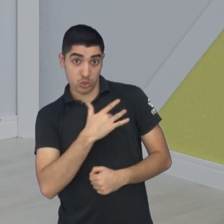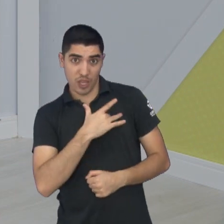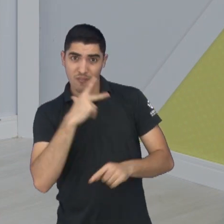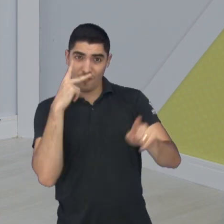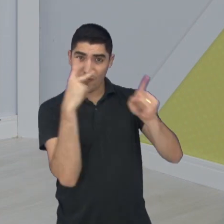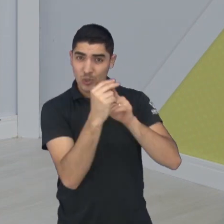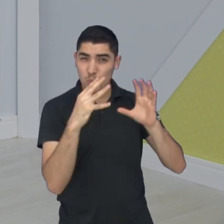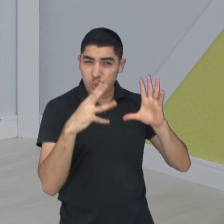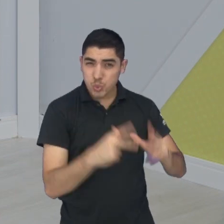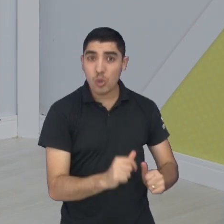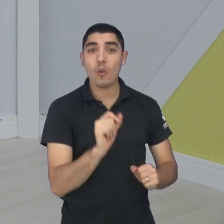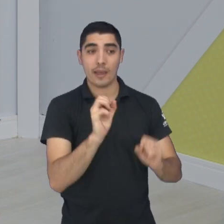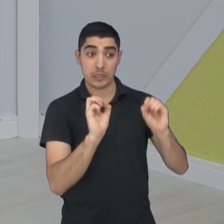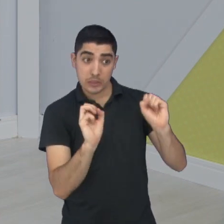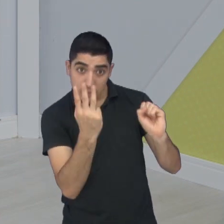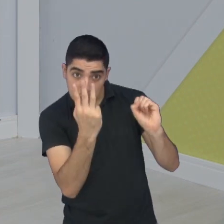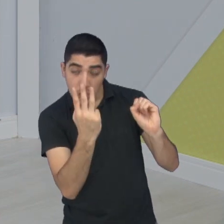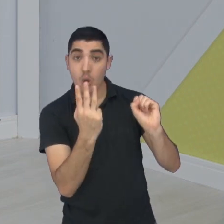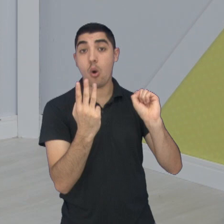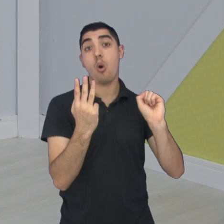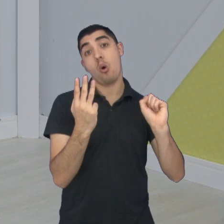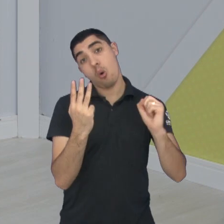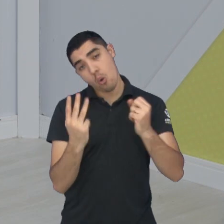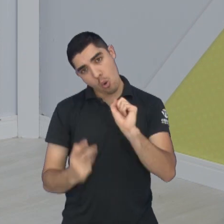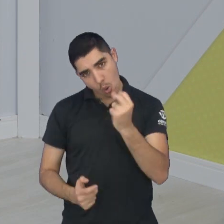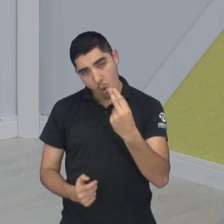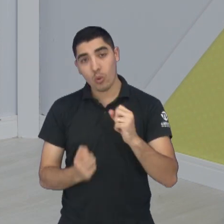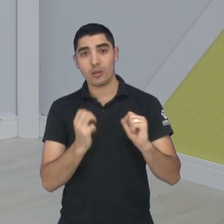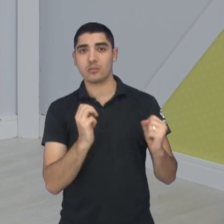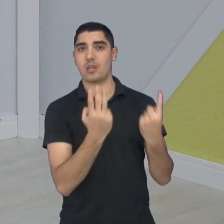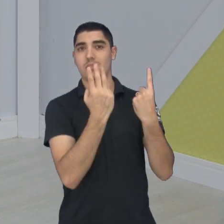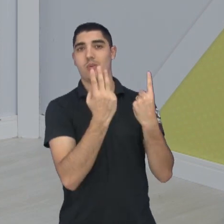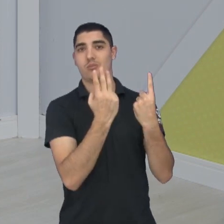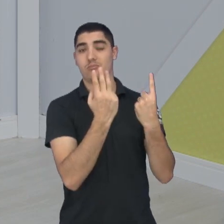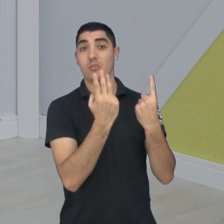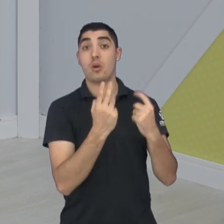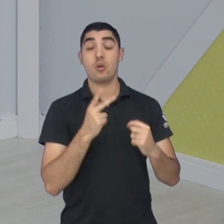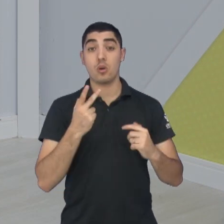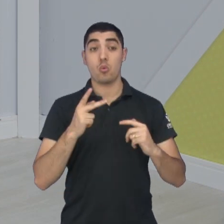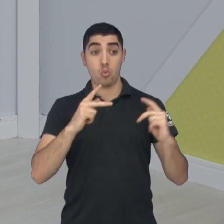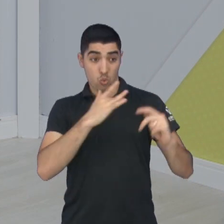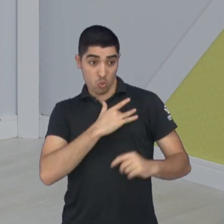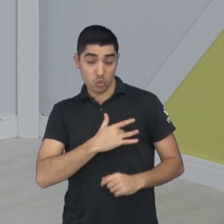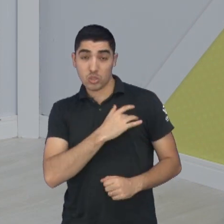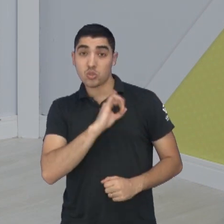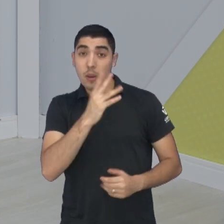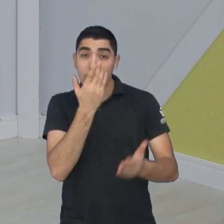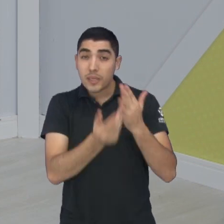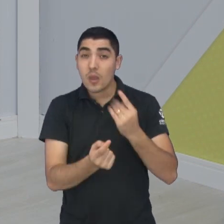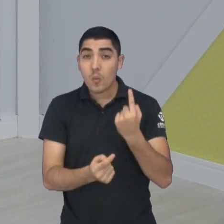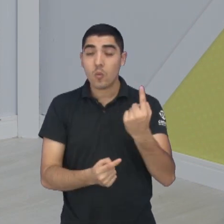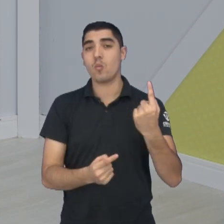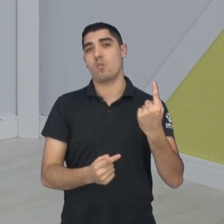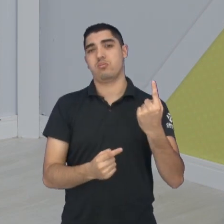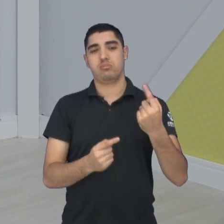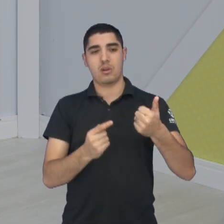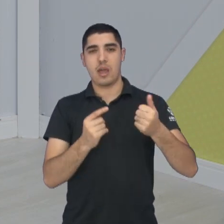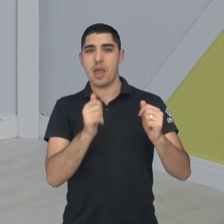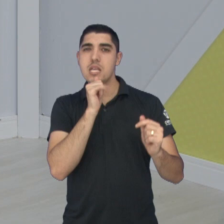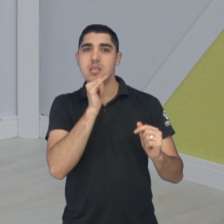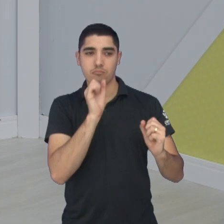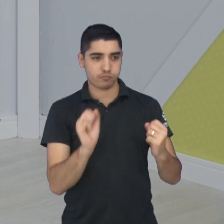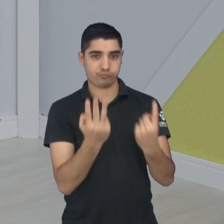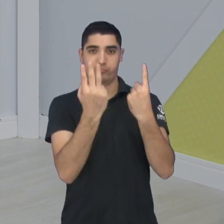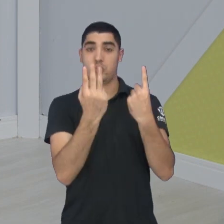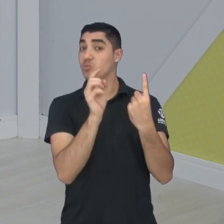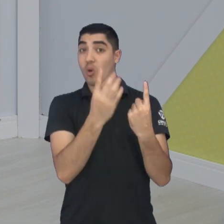por 3-0 ou por 3-1. Aliás, o Cruzeiro apenas perdeu 1 set em toda a competição. Ganhou 24, assim como o São José, mas acabou